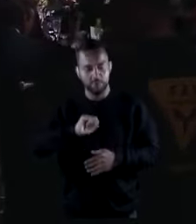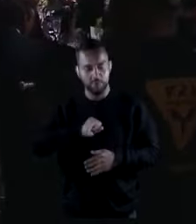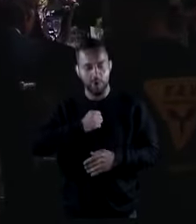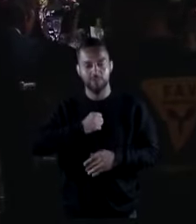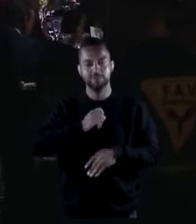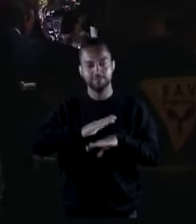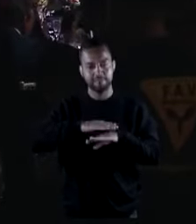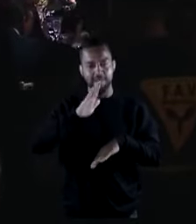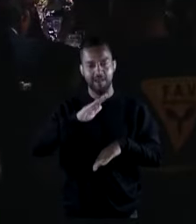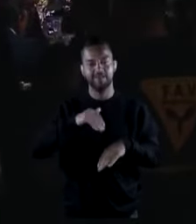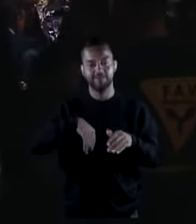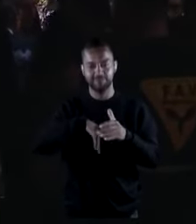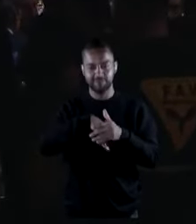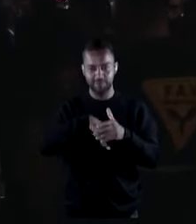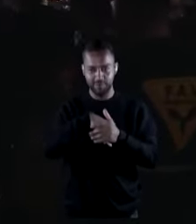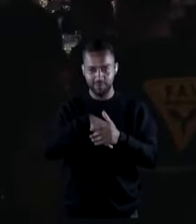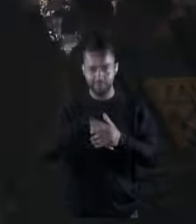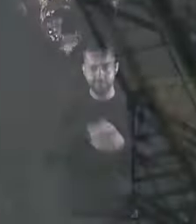Futebol.